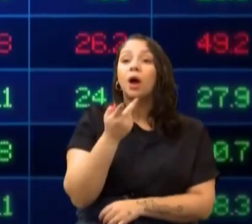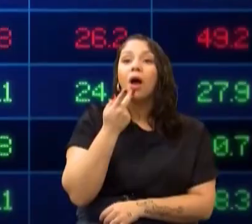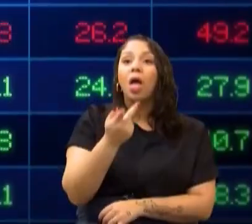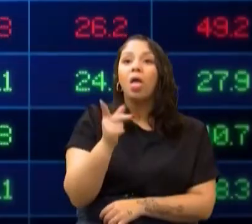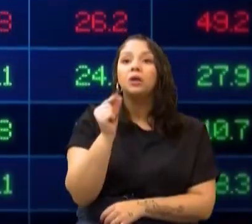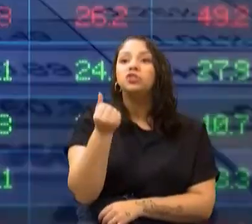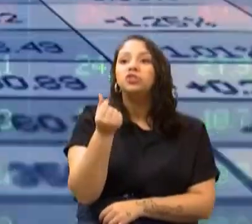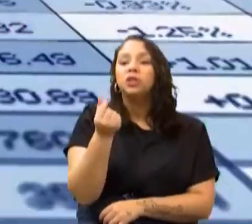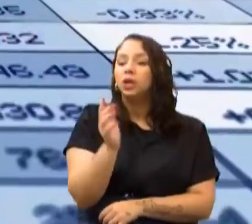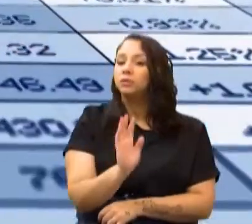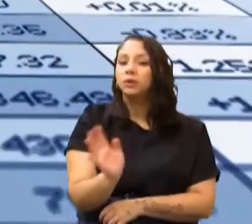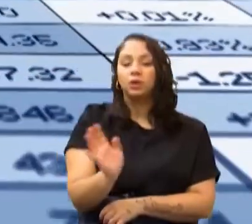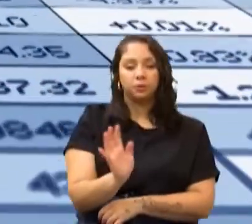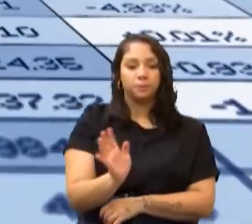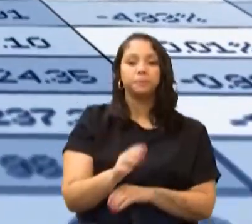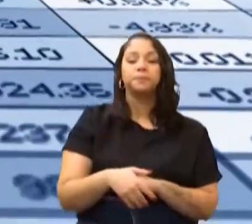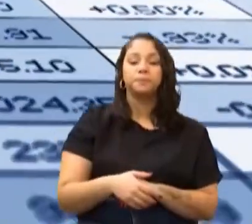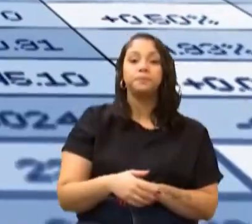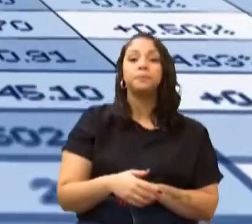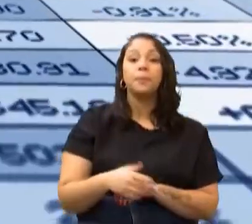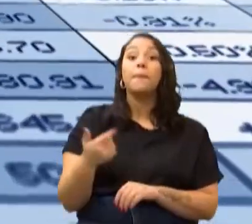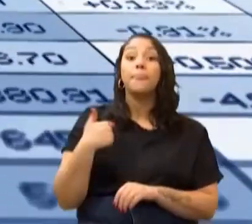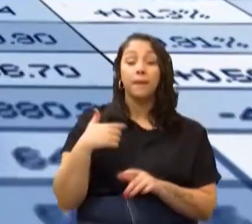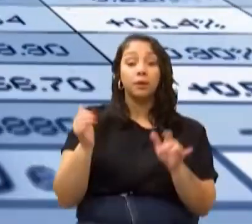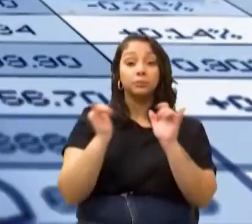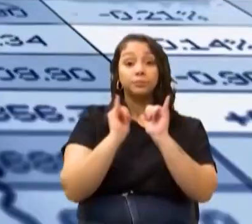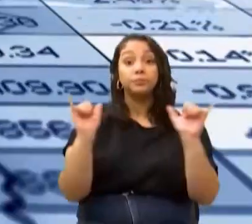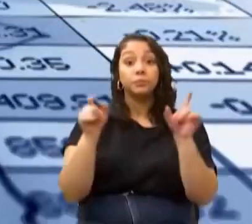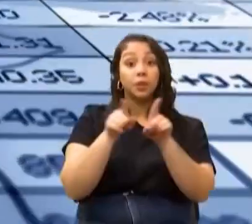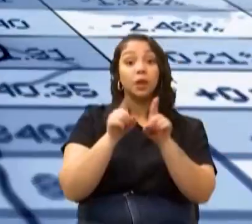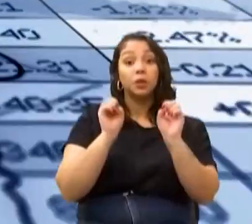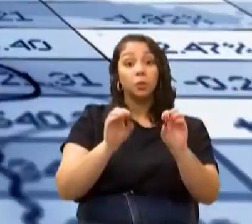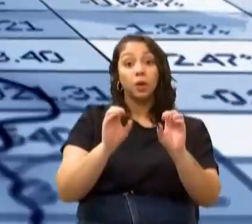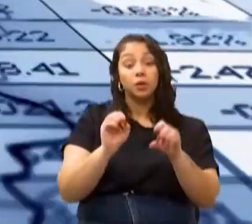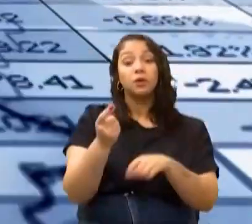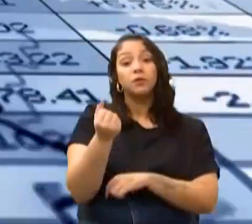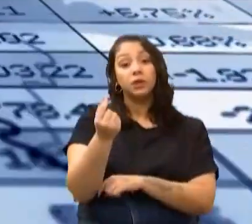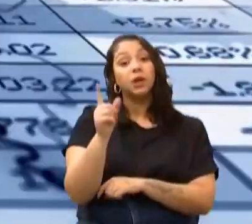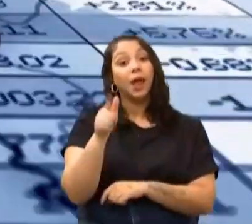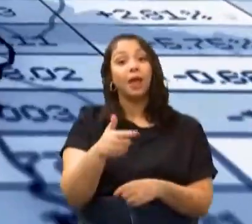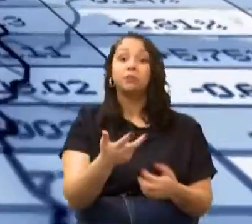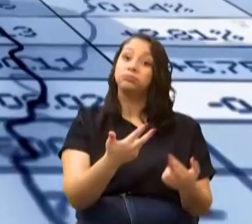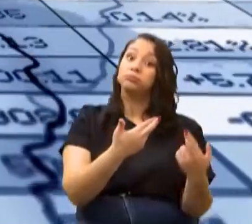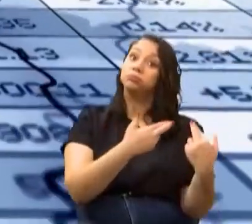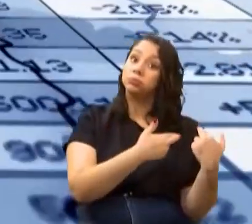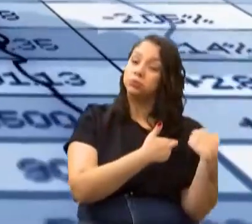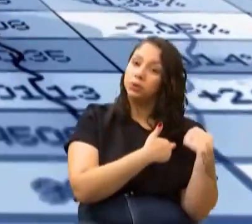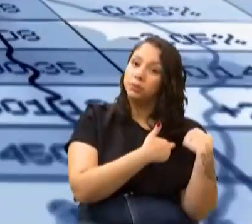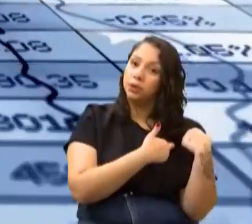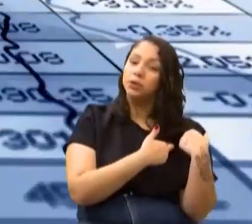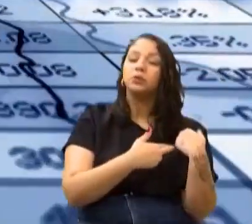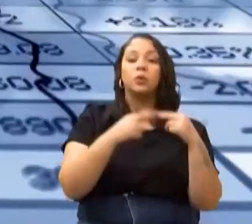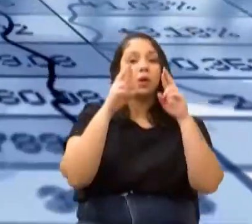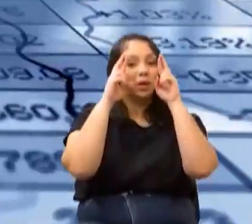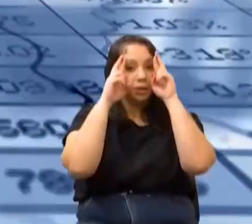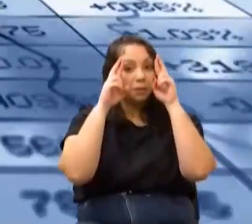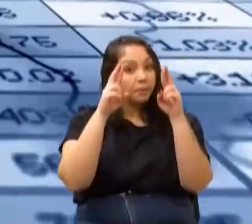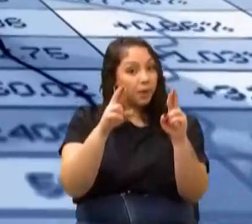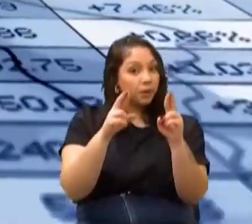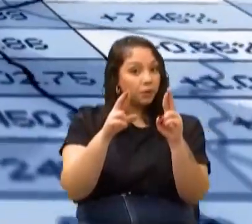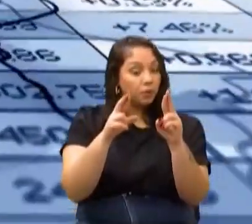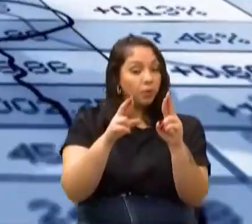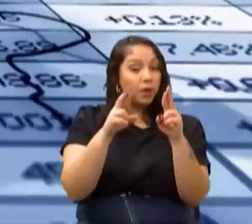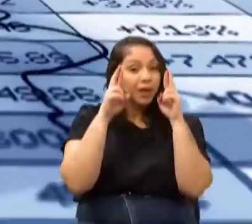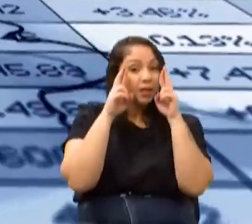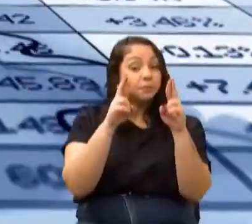argentária, simplesmente falar do dinheiro. E eu costumo dizer que educação financeira tem relação com responsabilidade,